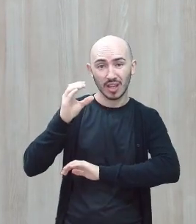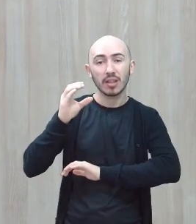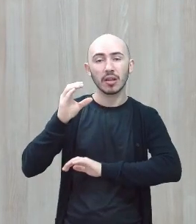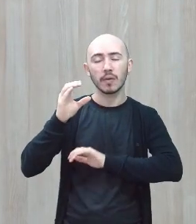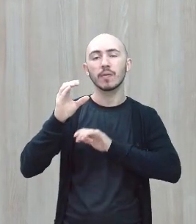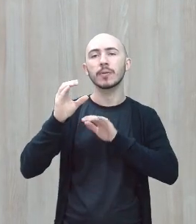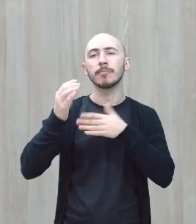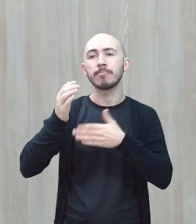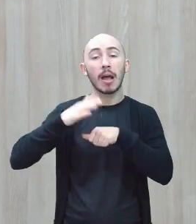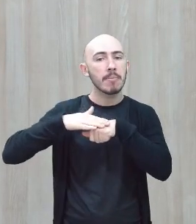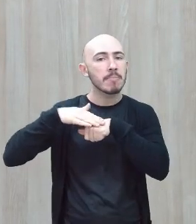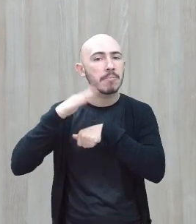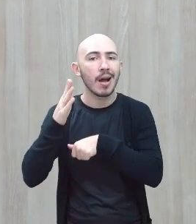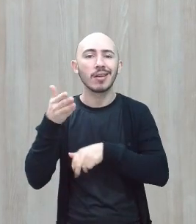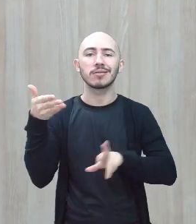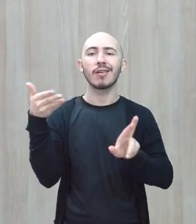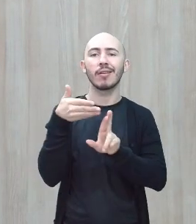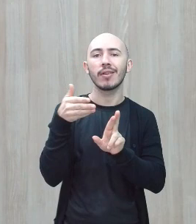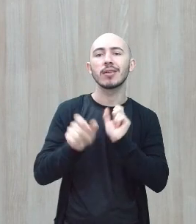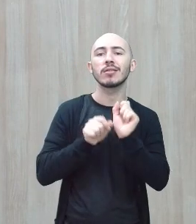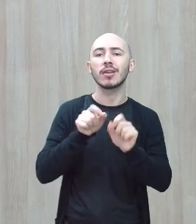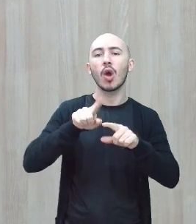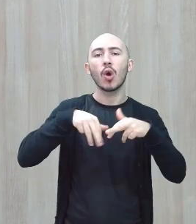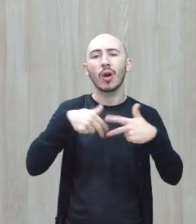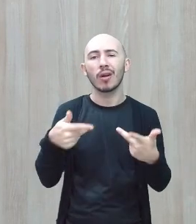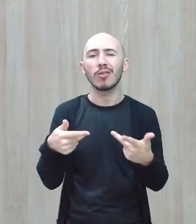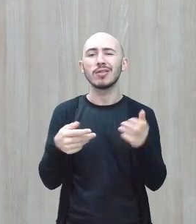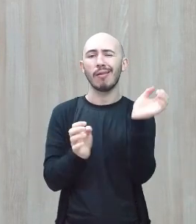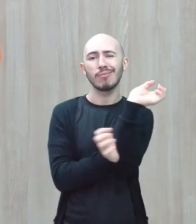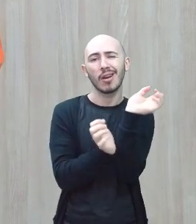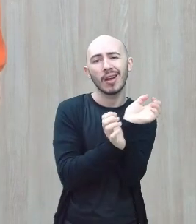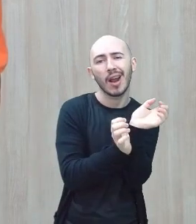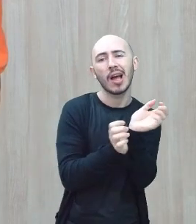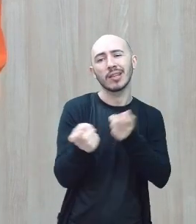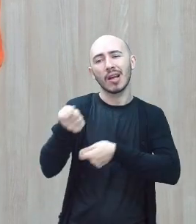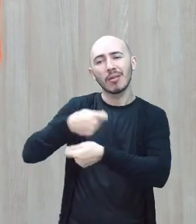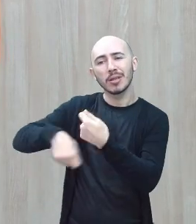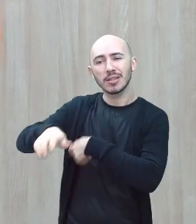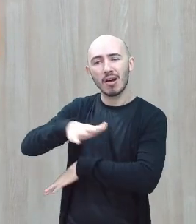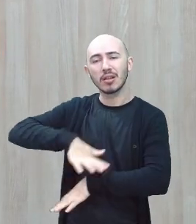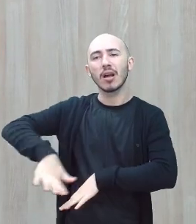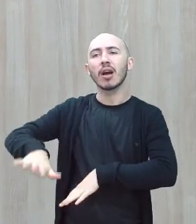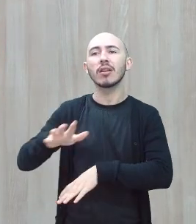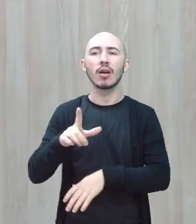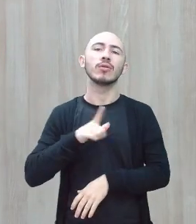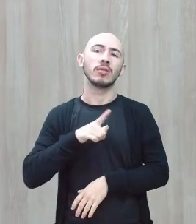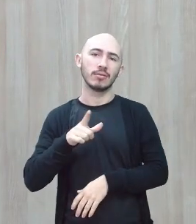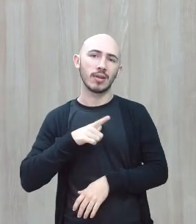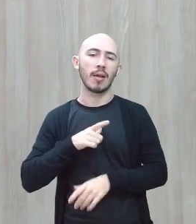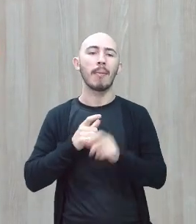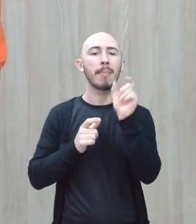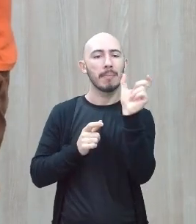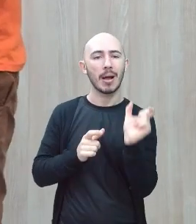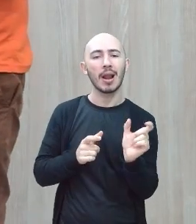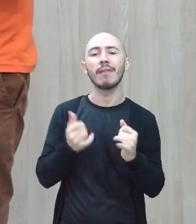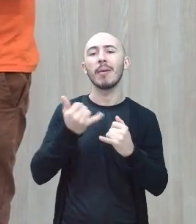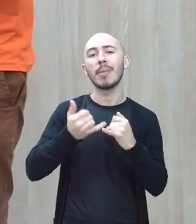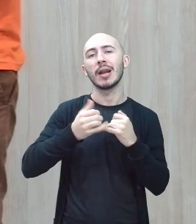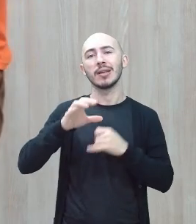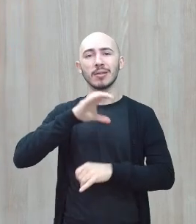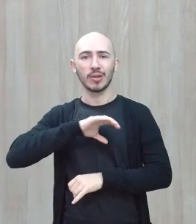mais referente a coisas burocráticas e comerciais, etc., vai ter mais palavras cognatas.